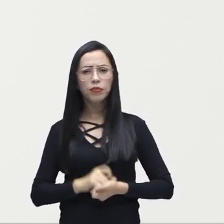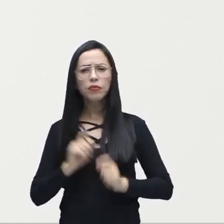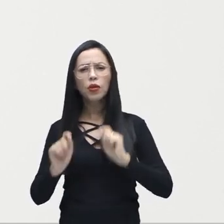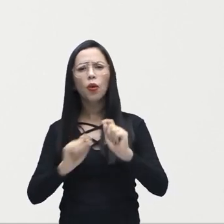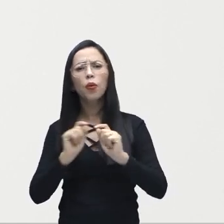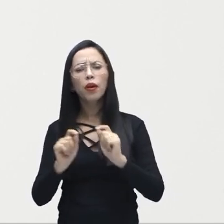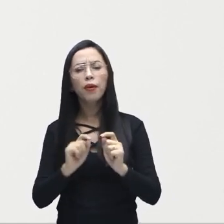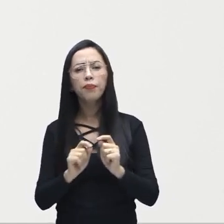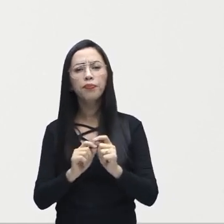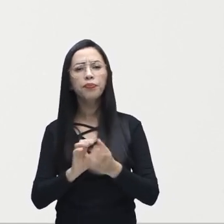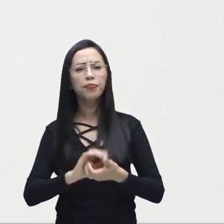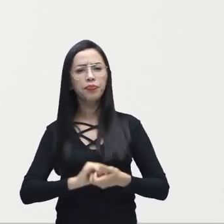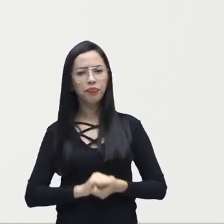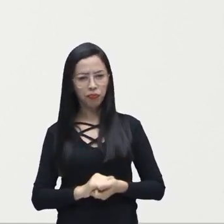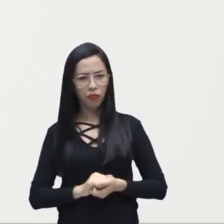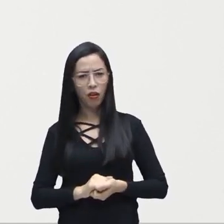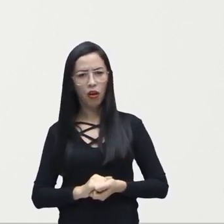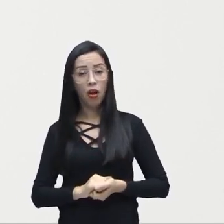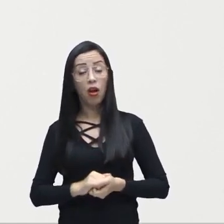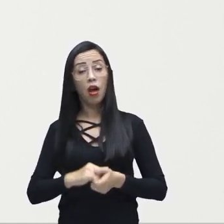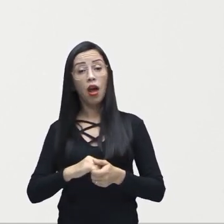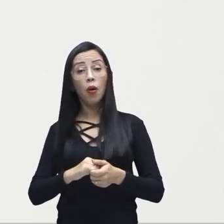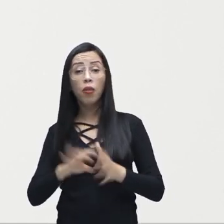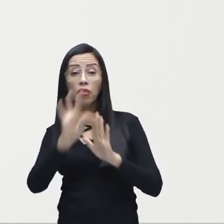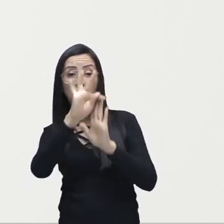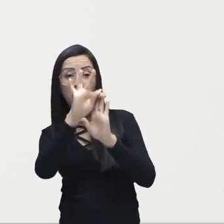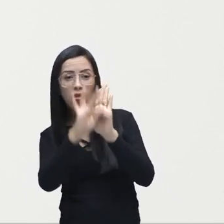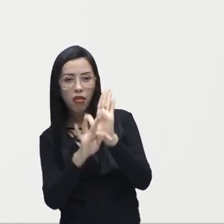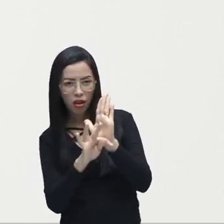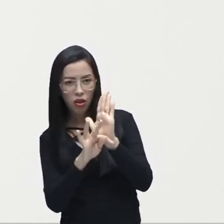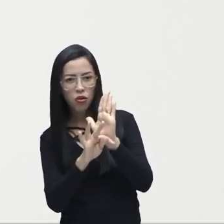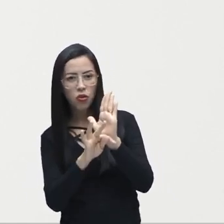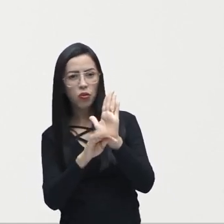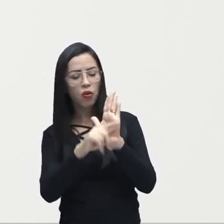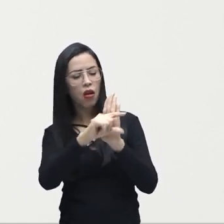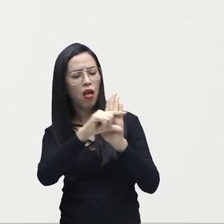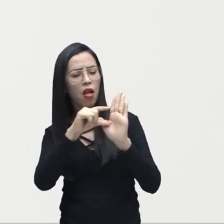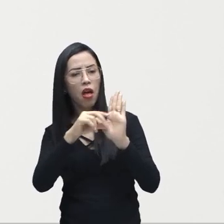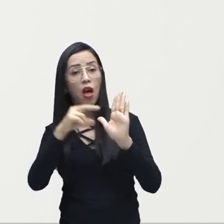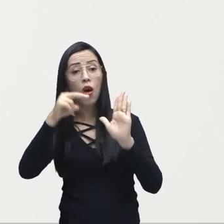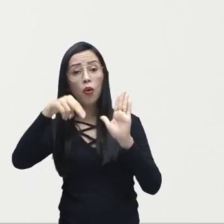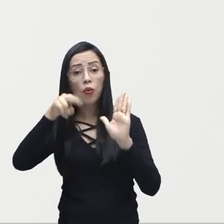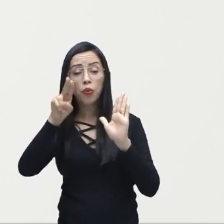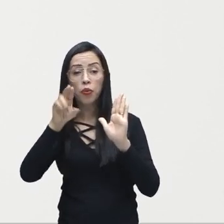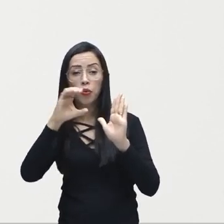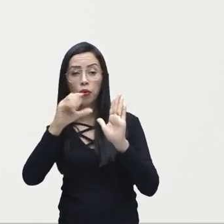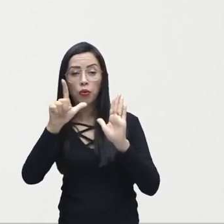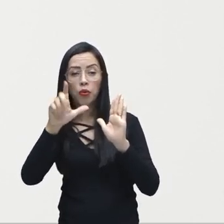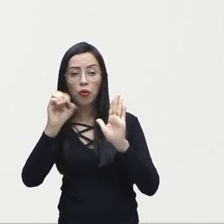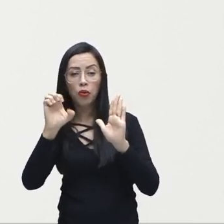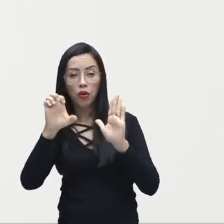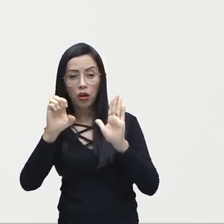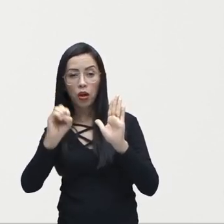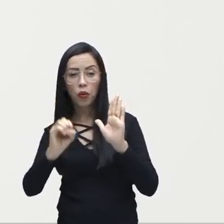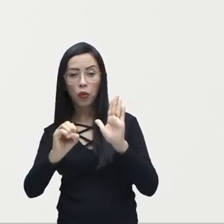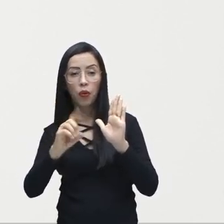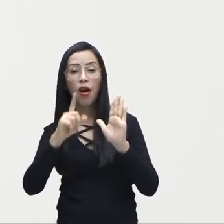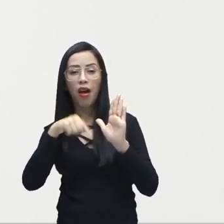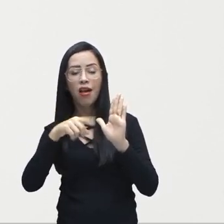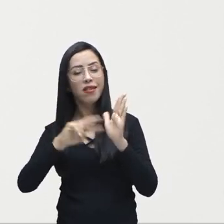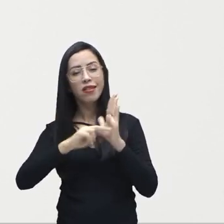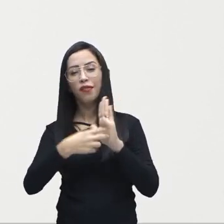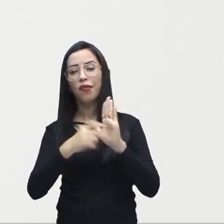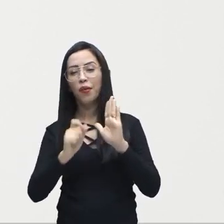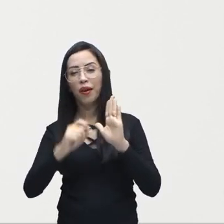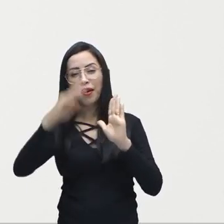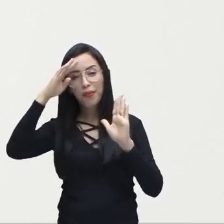é? Primeiro, é o núcleo do texto. Se eu digo que é o núcleo do texto, eu estou dizendo que é o principal. Então,